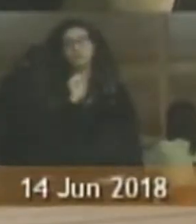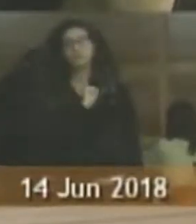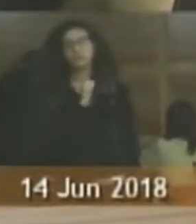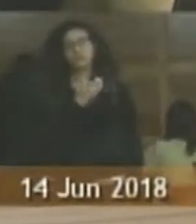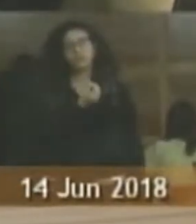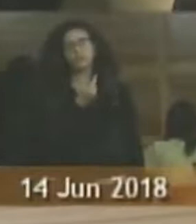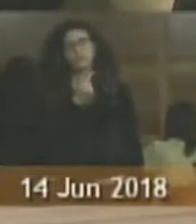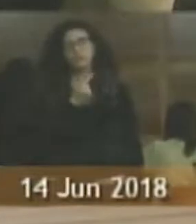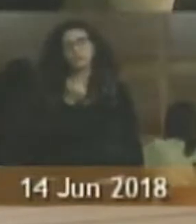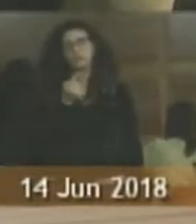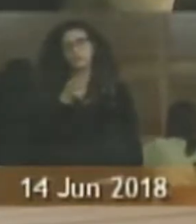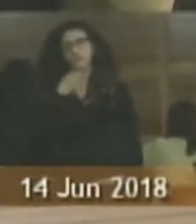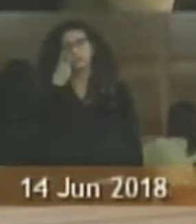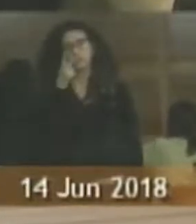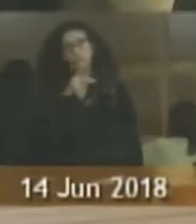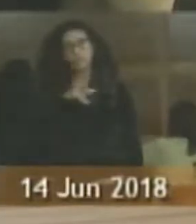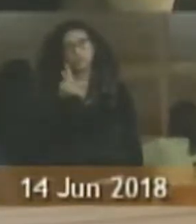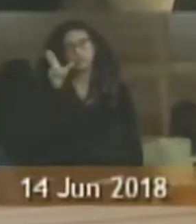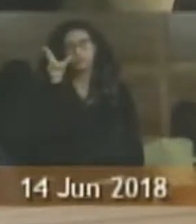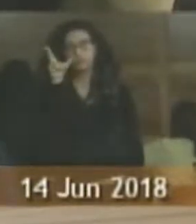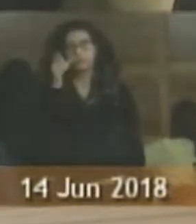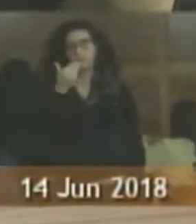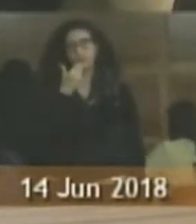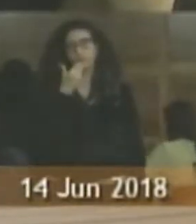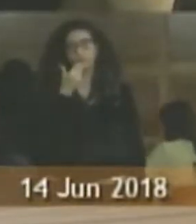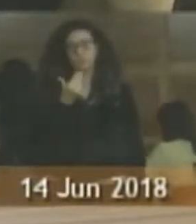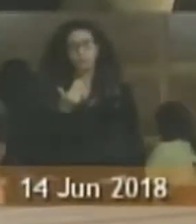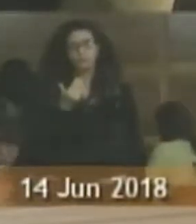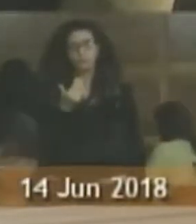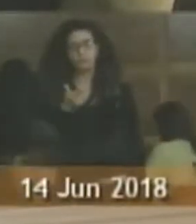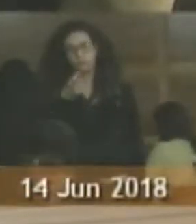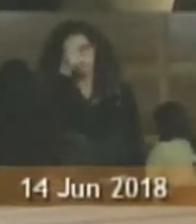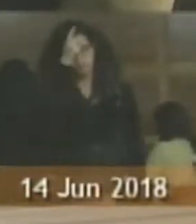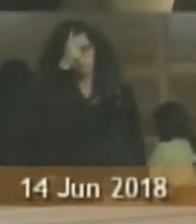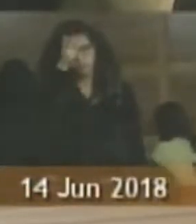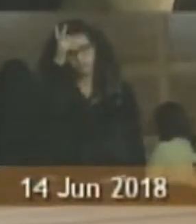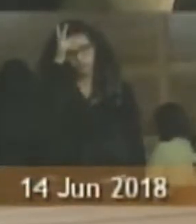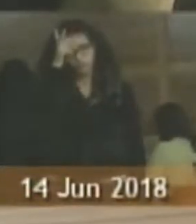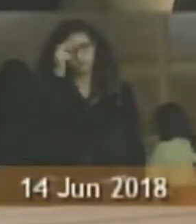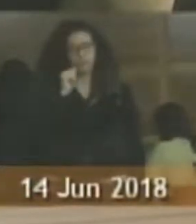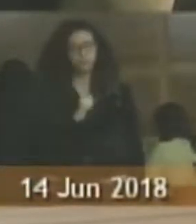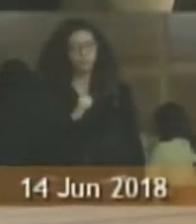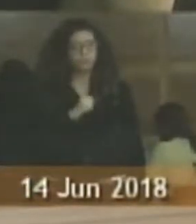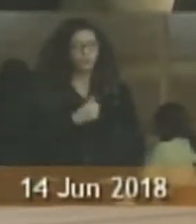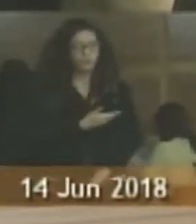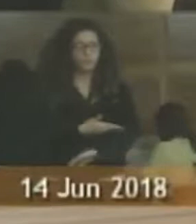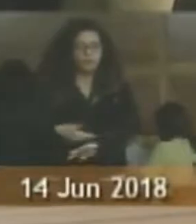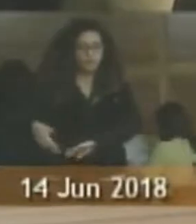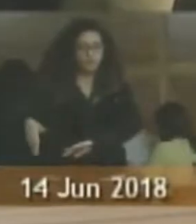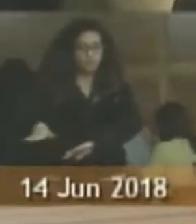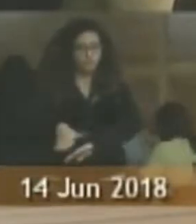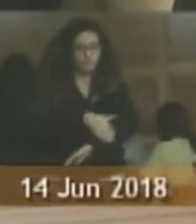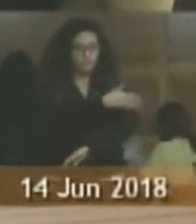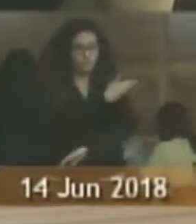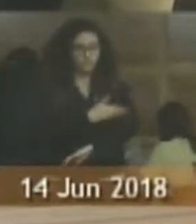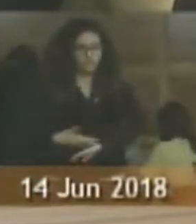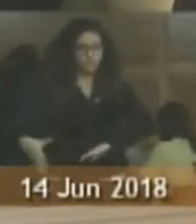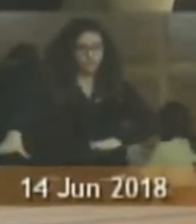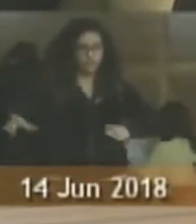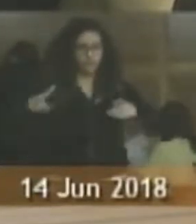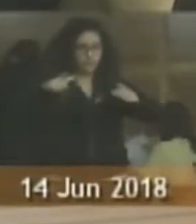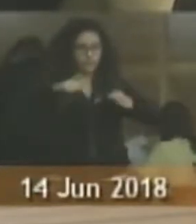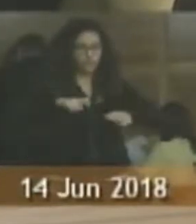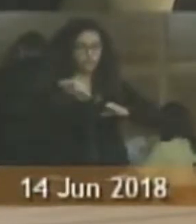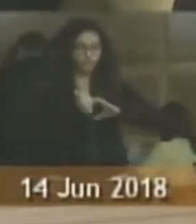1677 de 2018, Luciana Ferreira de Oliveira Valverde, indicando ao prefeito municipal a pintura de marcas de canalização na rua Lincoln Correia